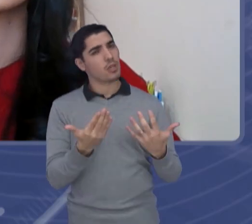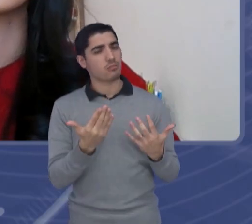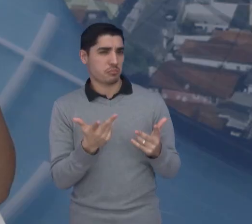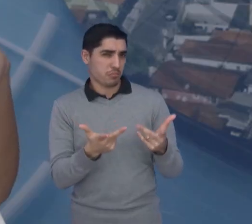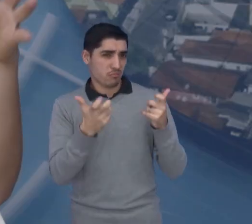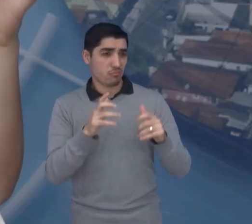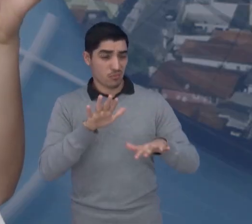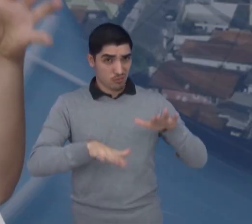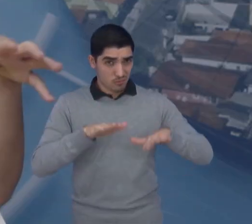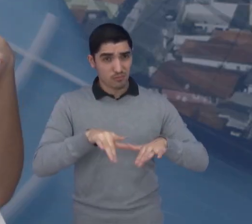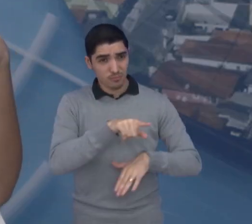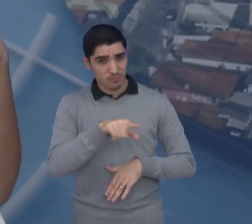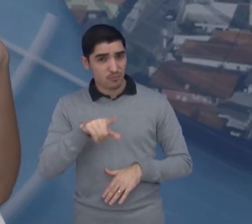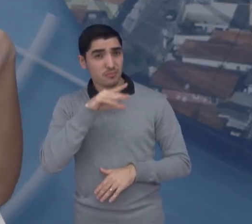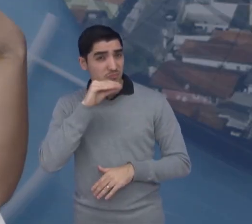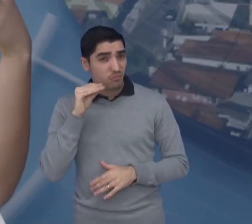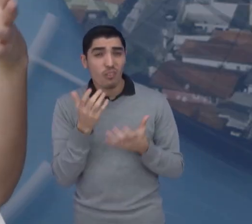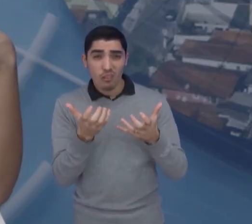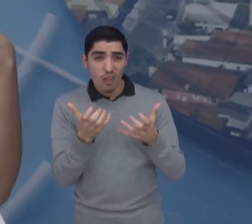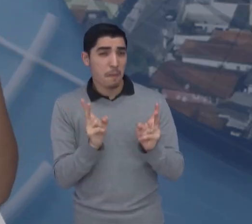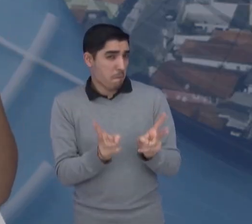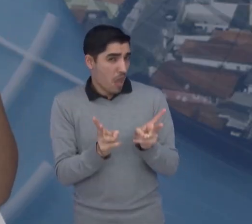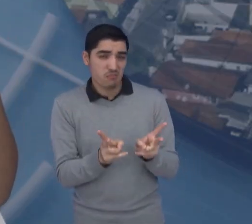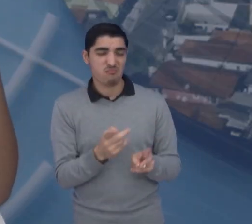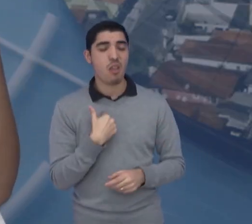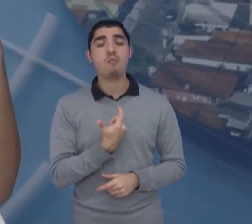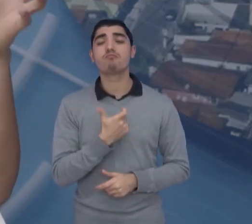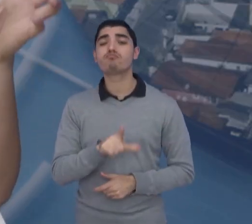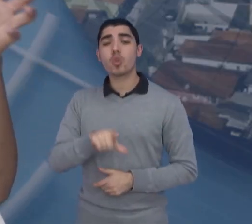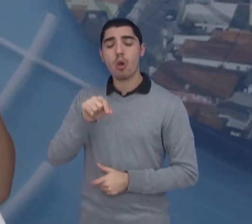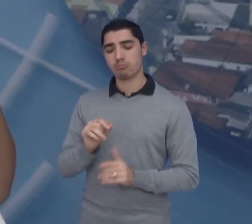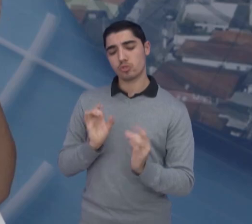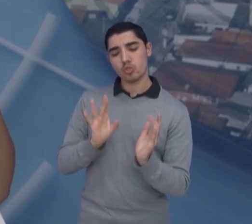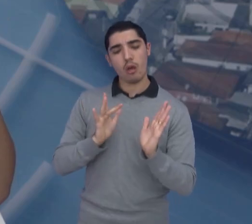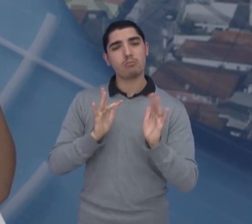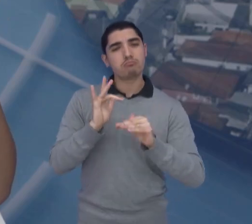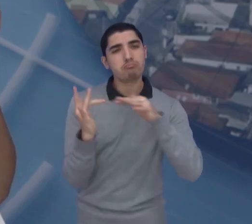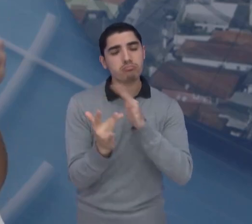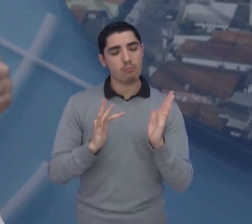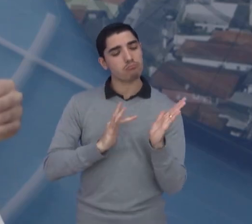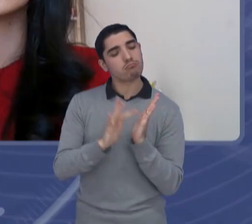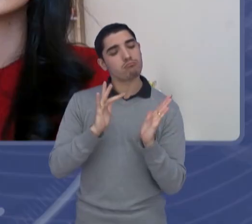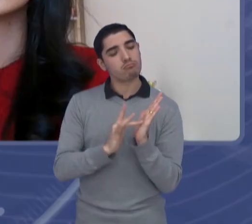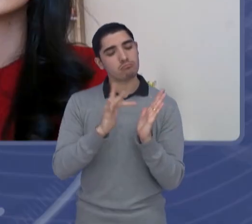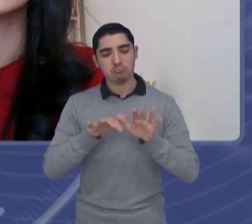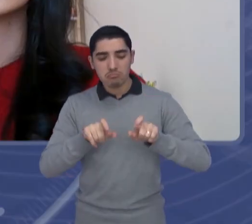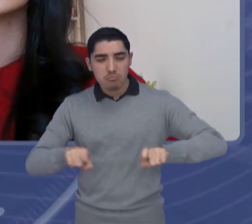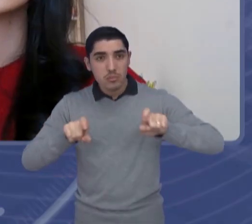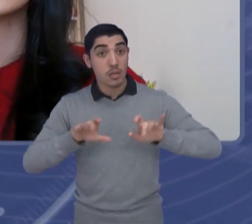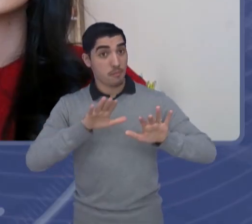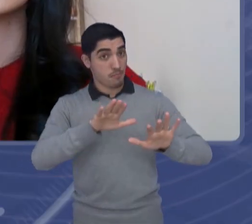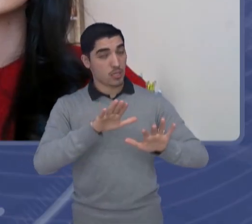preferem ficar realmente isoladas ali nas redes sociais, mas é importante também que os pais